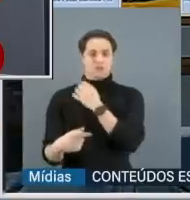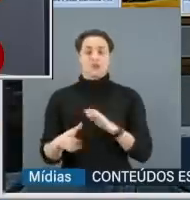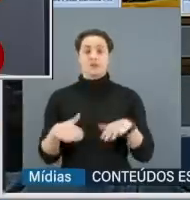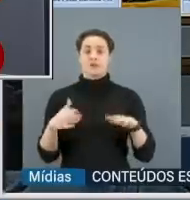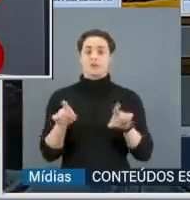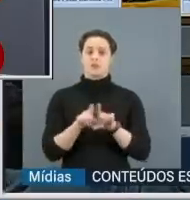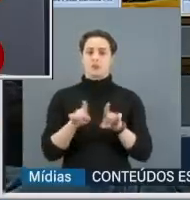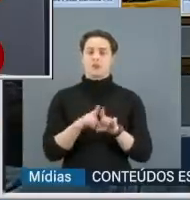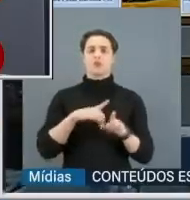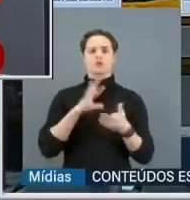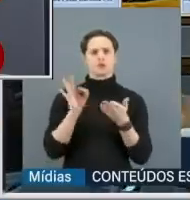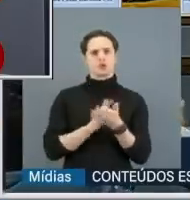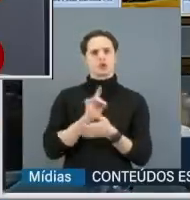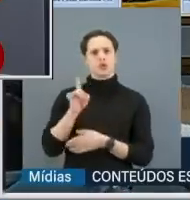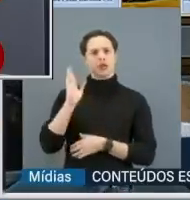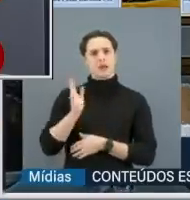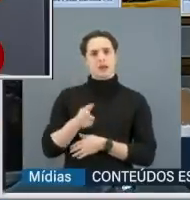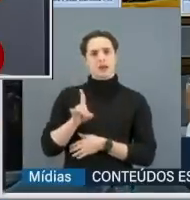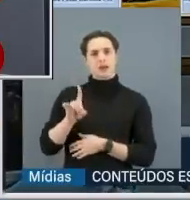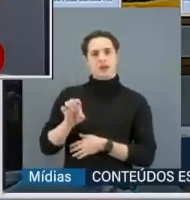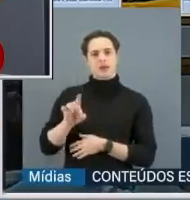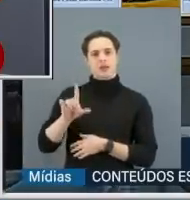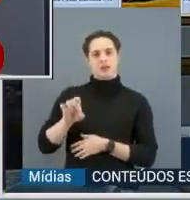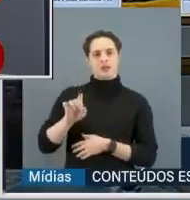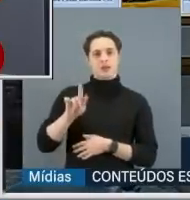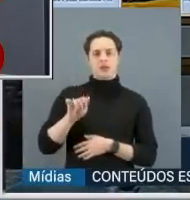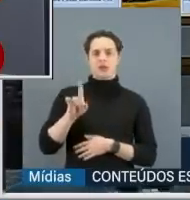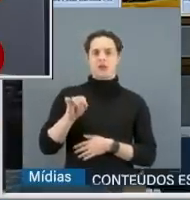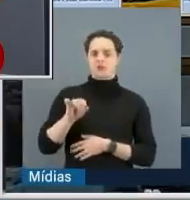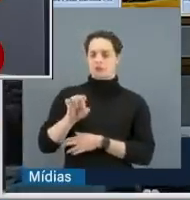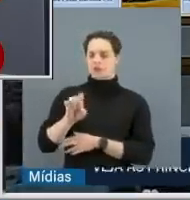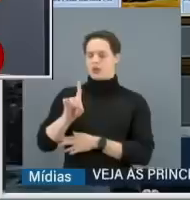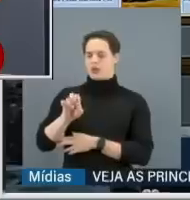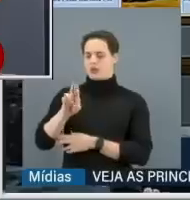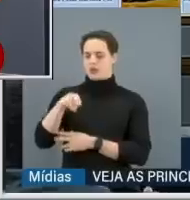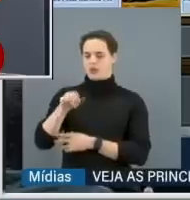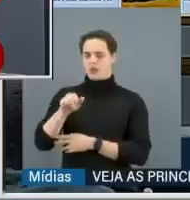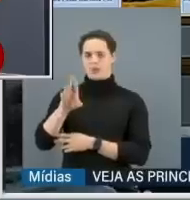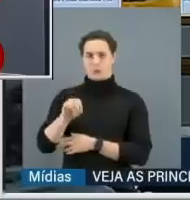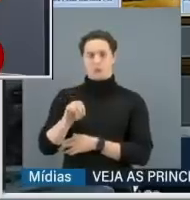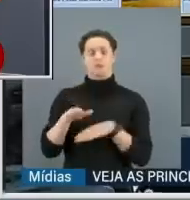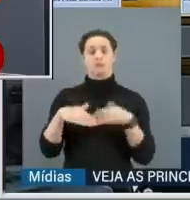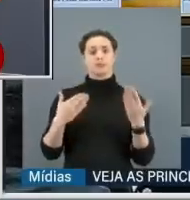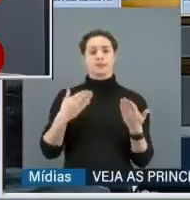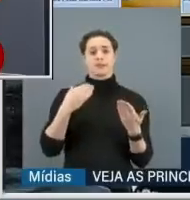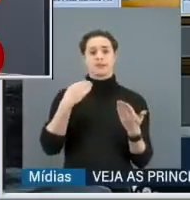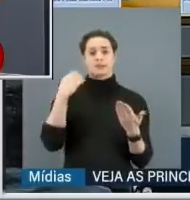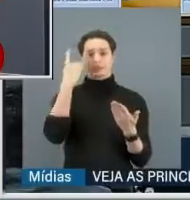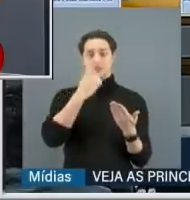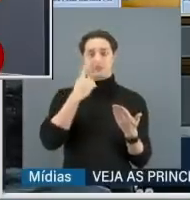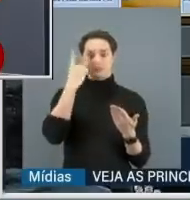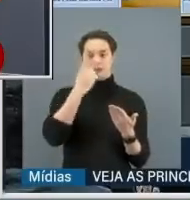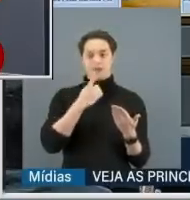trata. Como bem disse o Pavinato, nós temos aí senadores que parecem não respeitar a Constituição, que